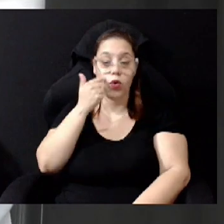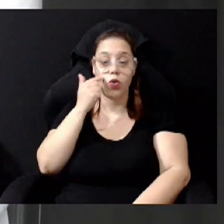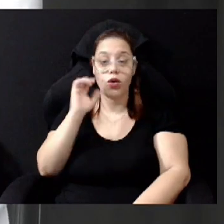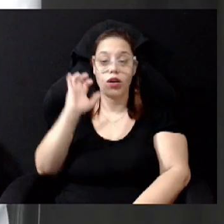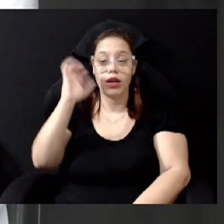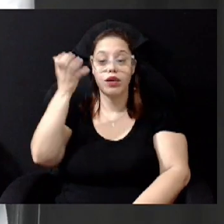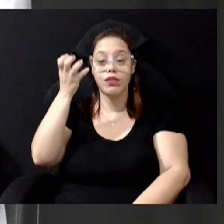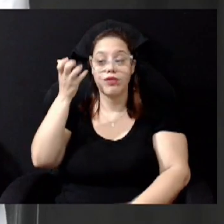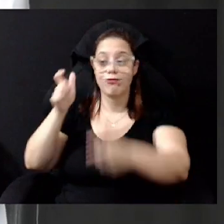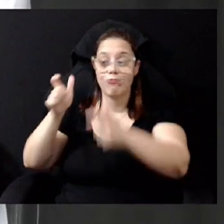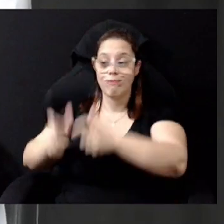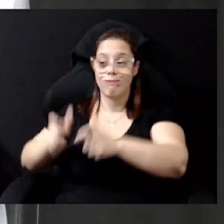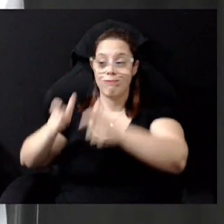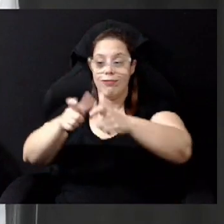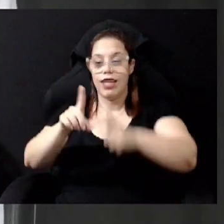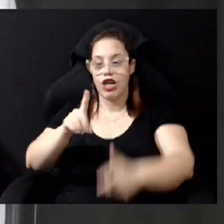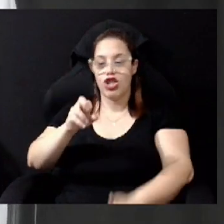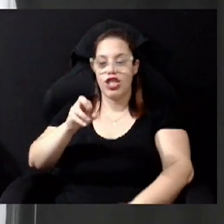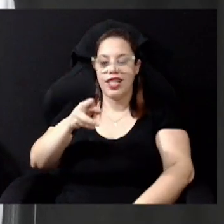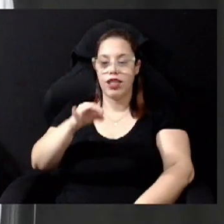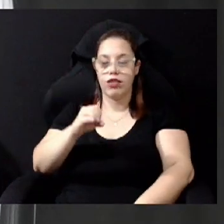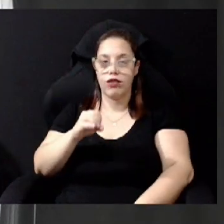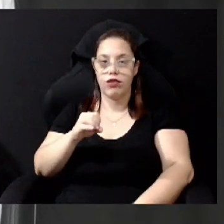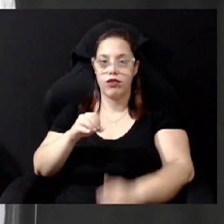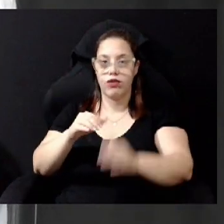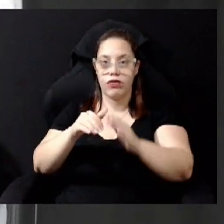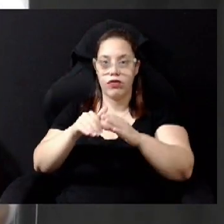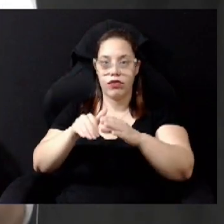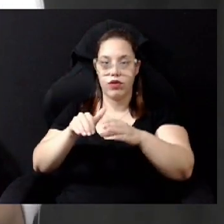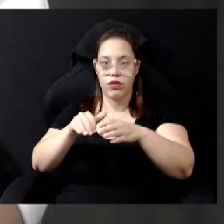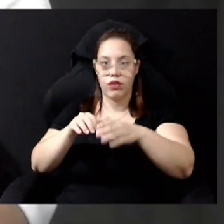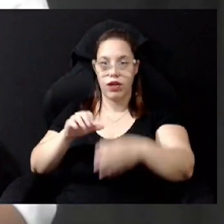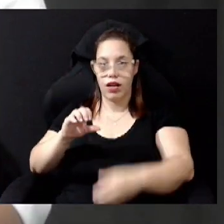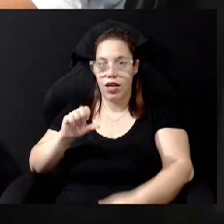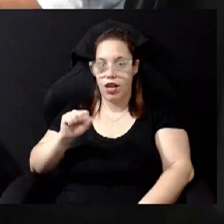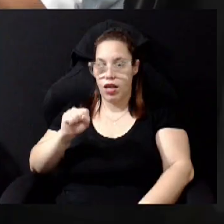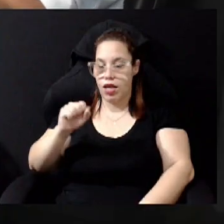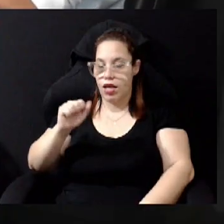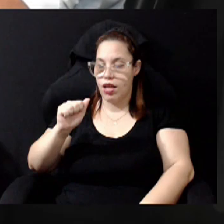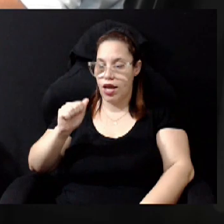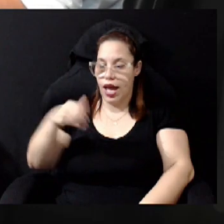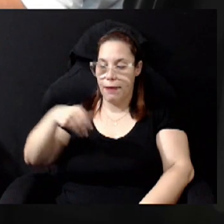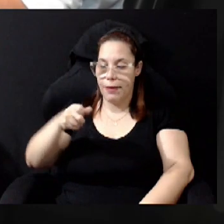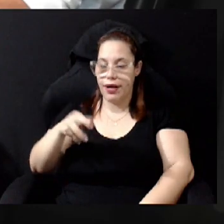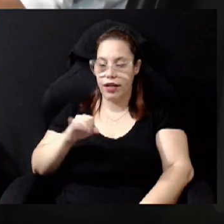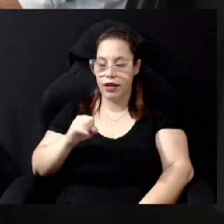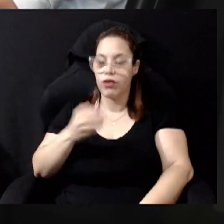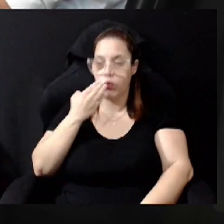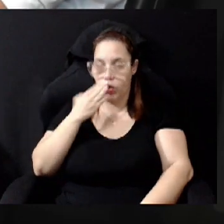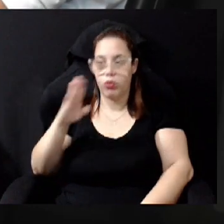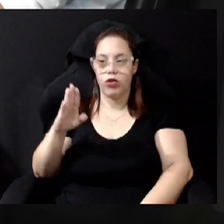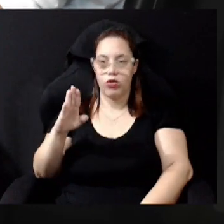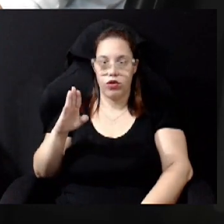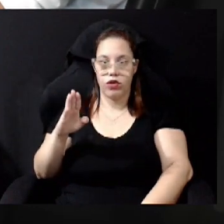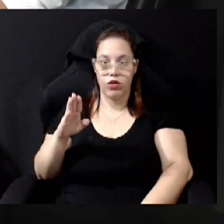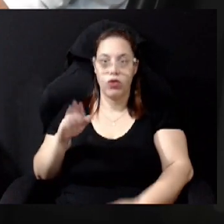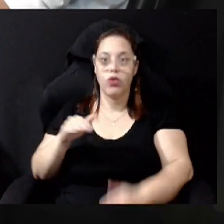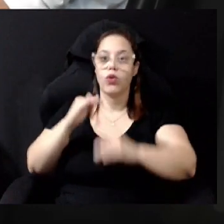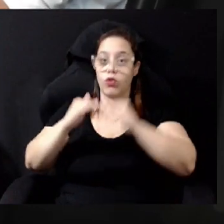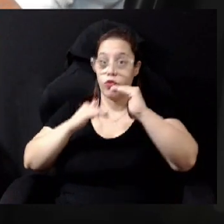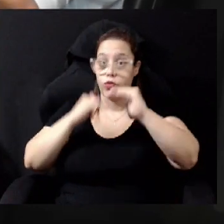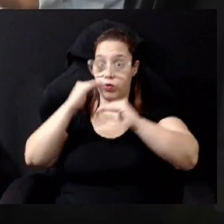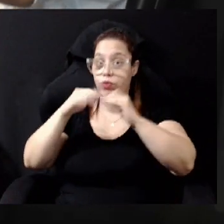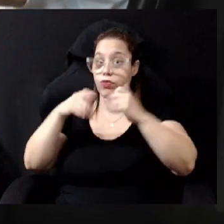desses distritos. Sim. Ficaram de fora distrito dos Amarais, que não existe. Sim. Eu fiz um pedido, está se desenvolvendo e precisa se